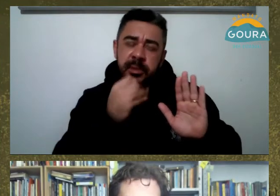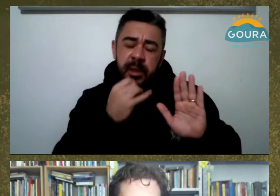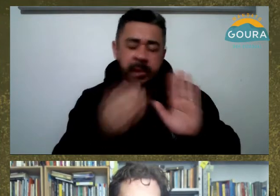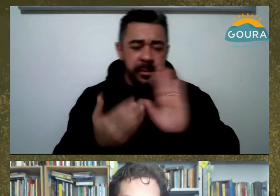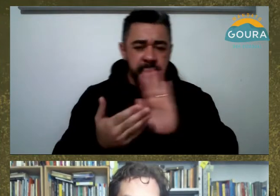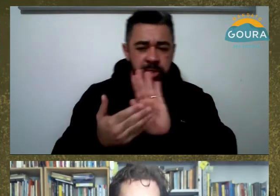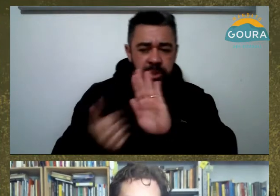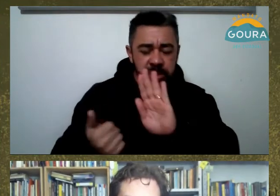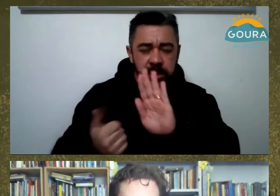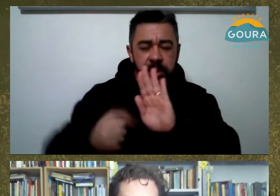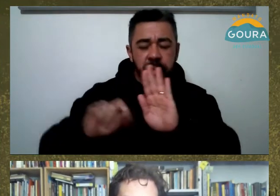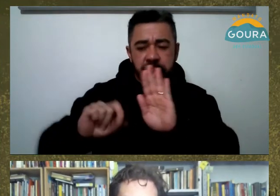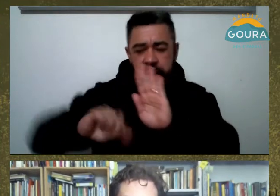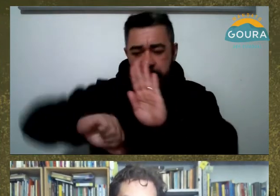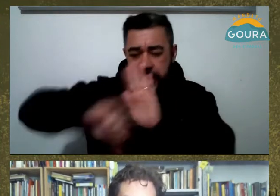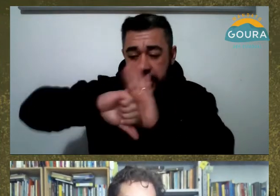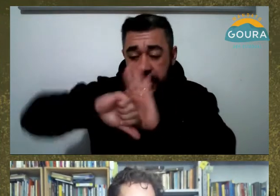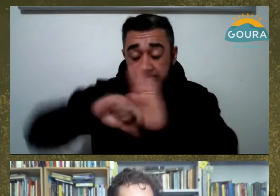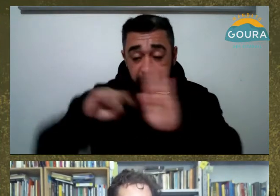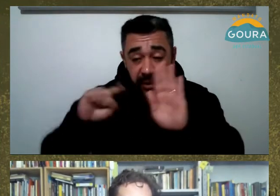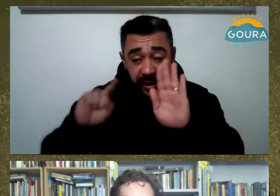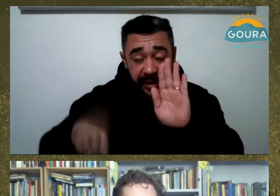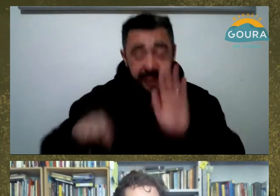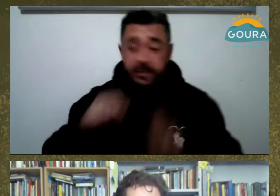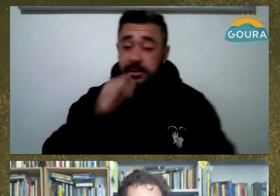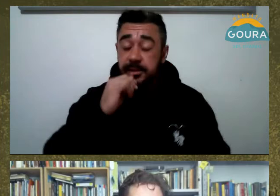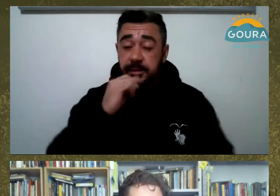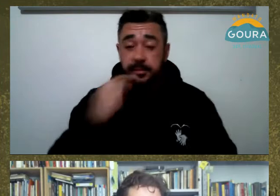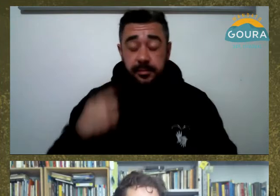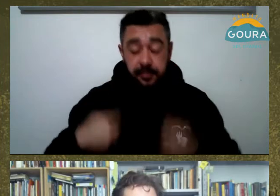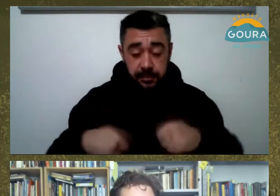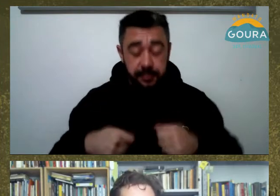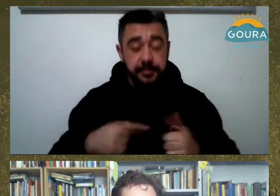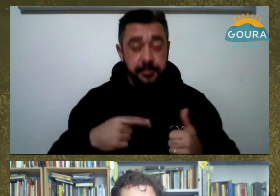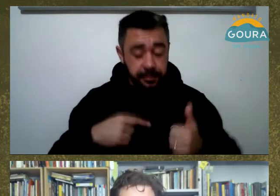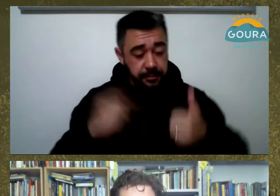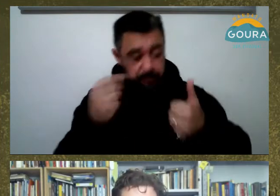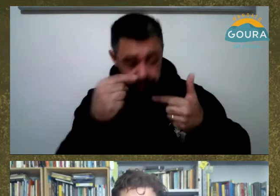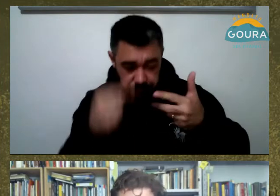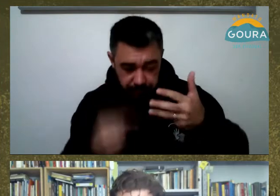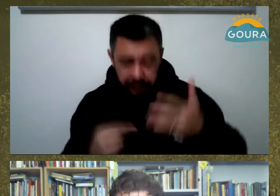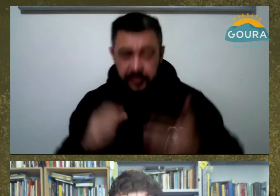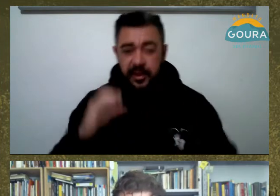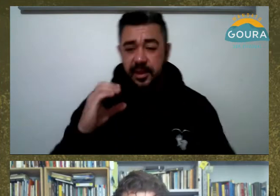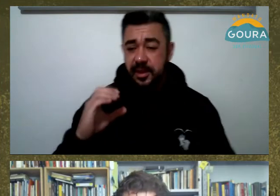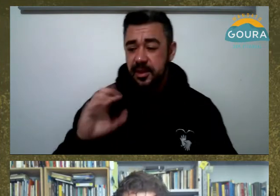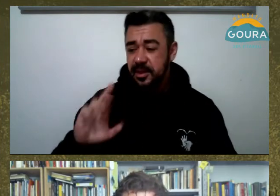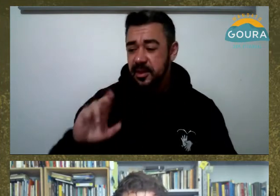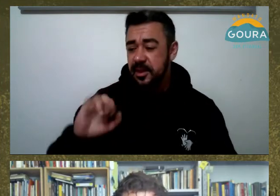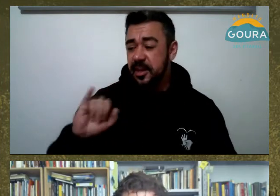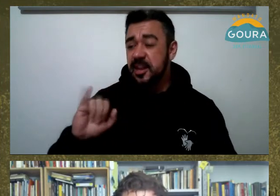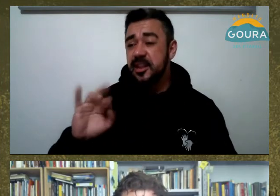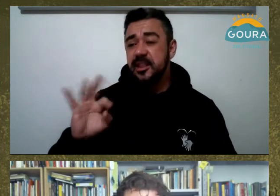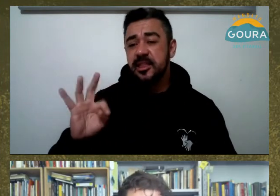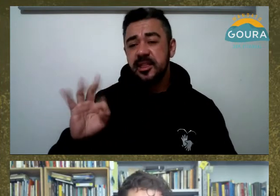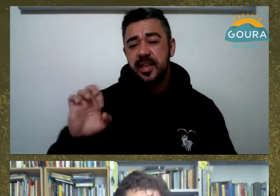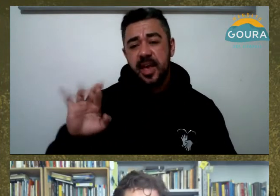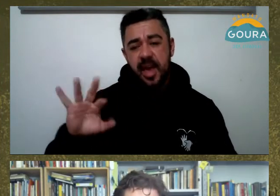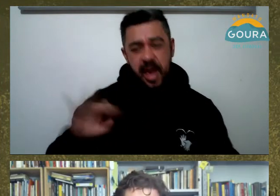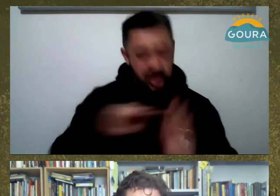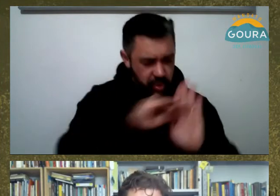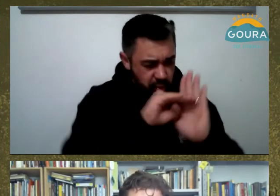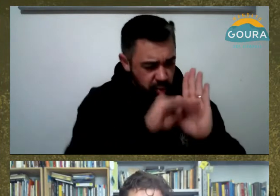descriminalização, que esta questão seja tida. Embora os critérios que nós seguimos quanto às quantidades sejam